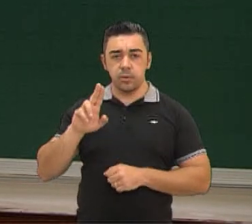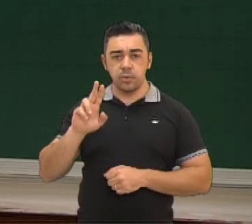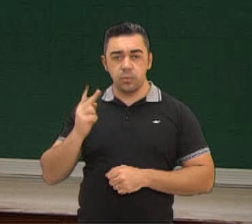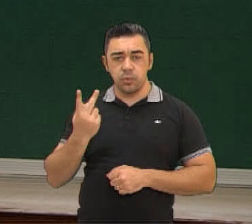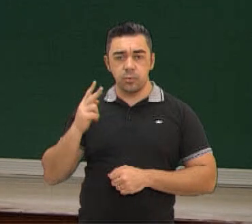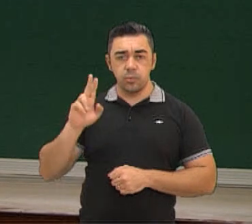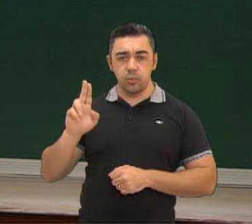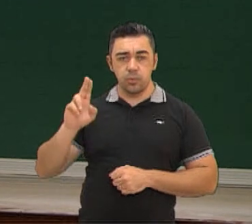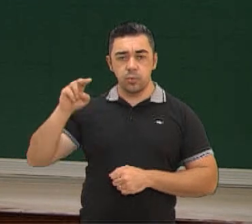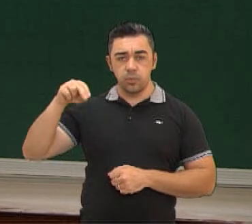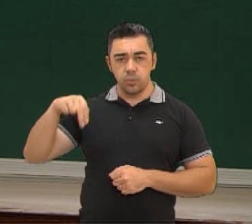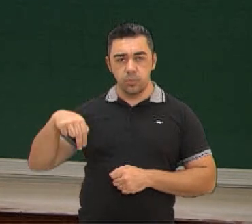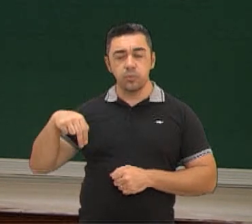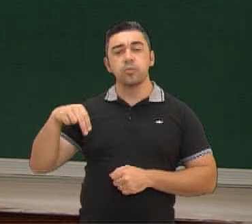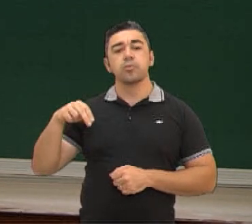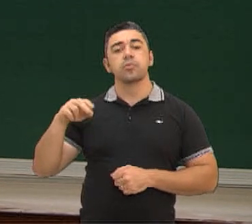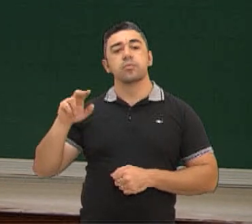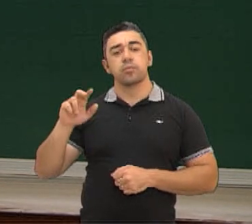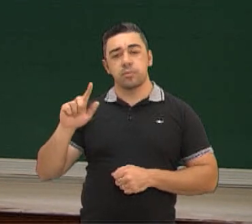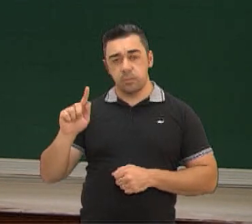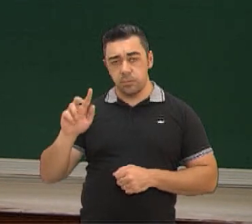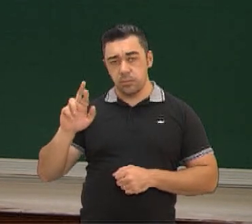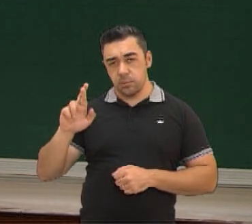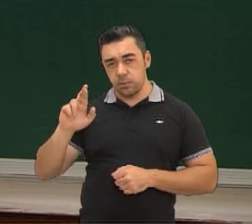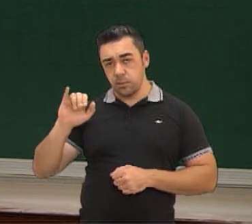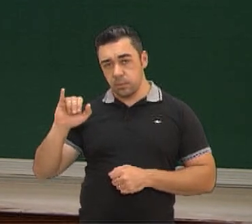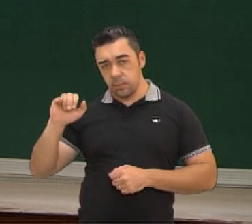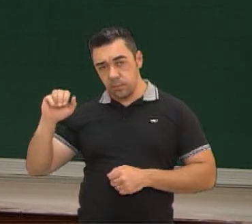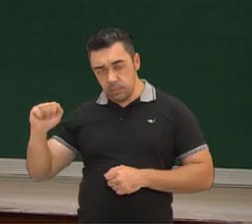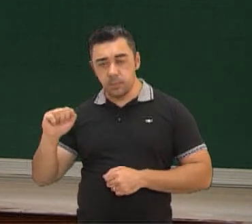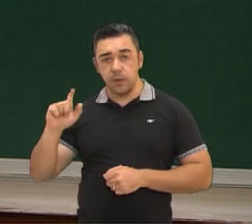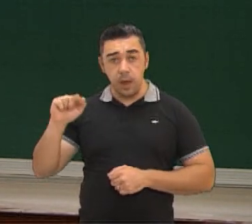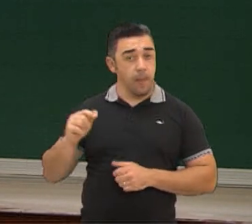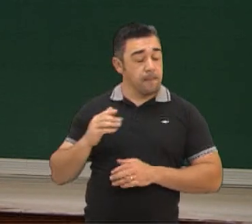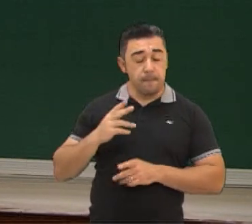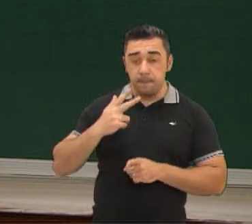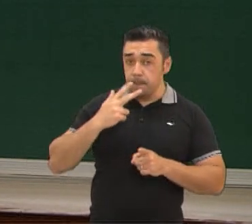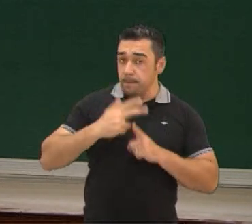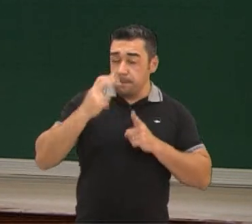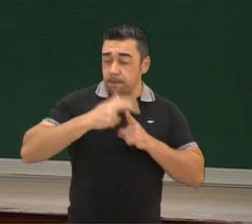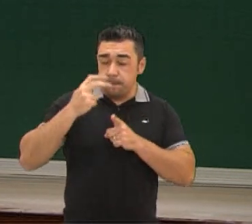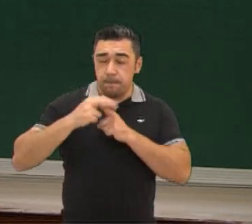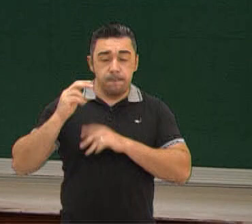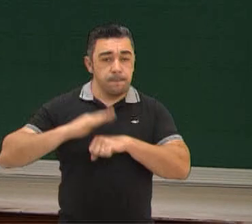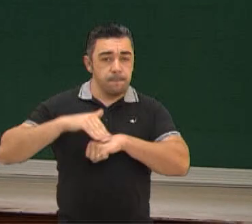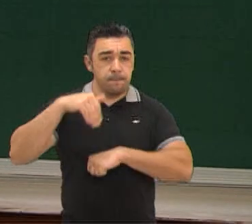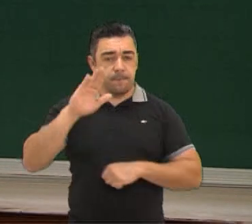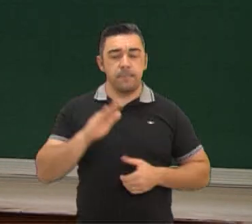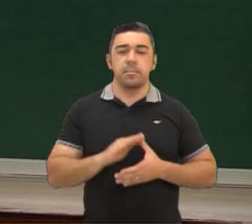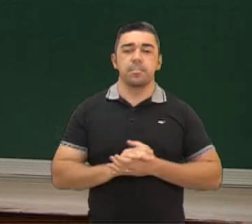o maior vencedor de torneios olímpicos de polo aquático.